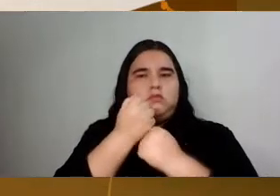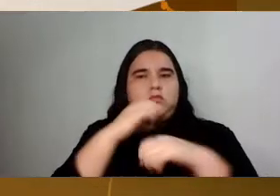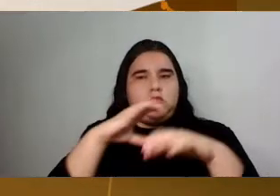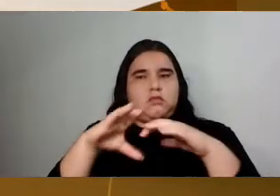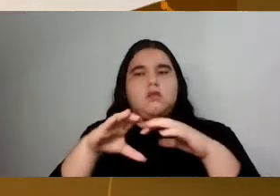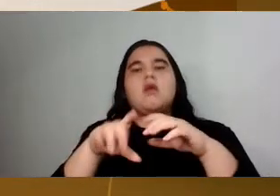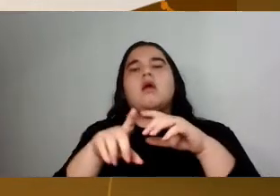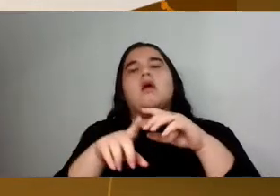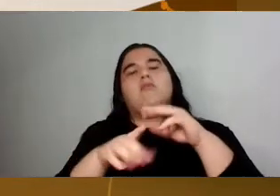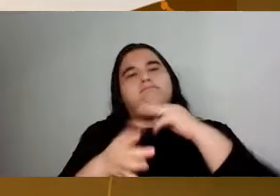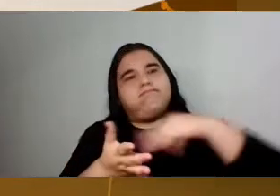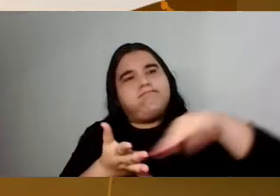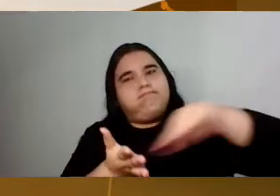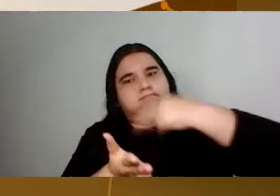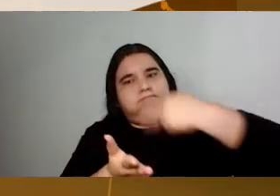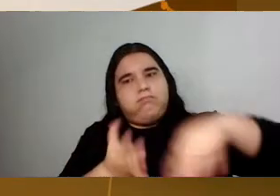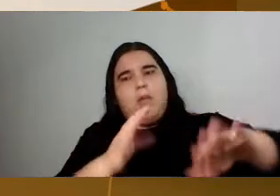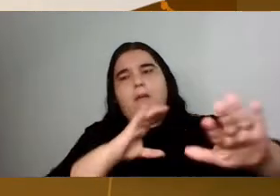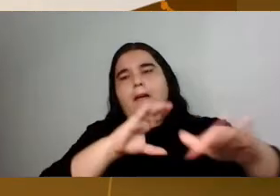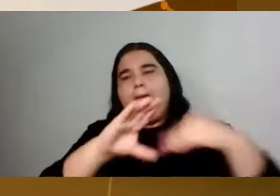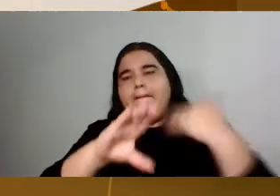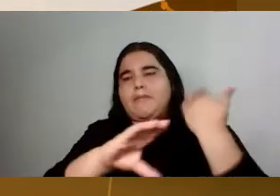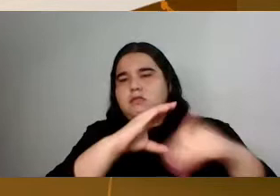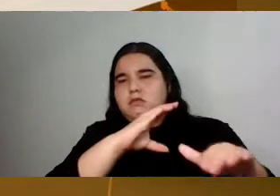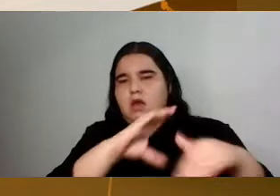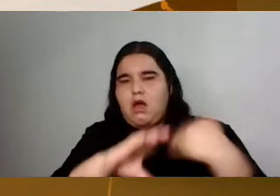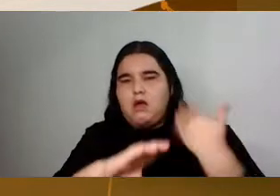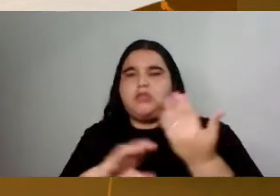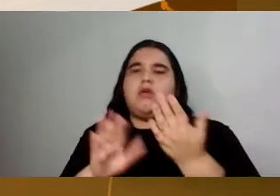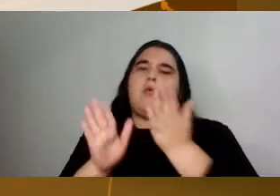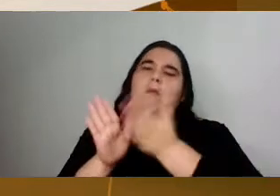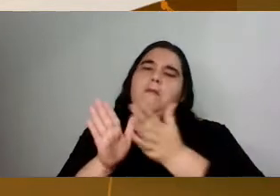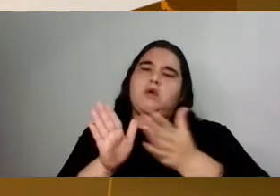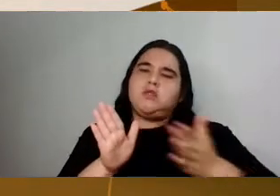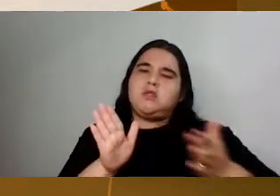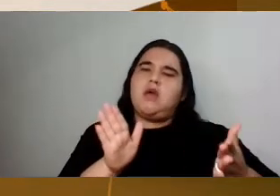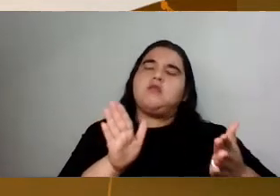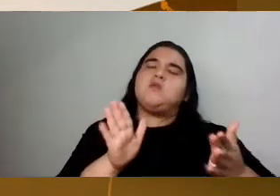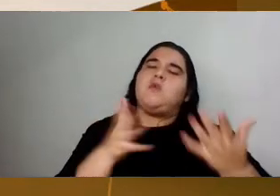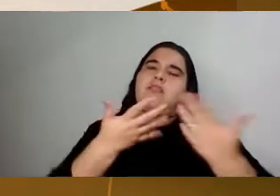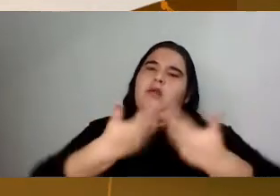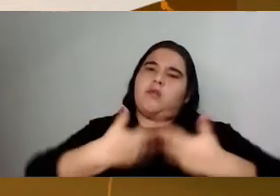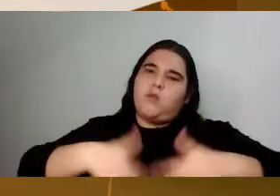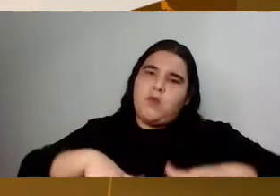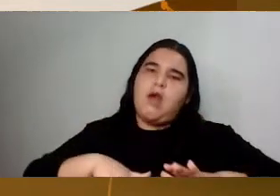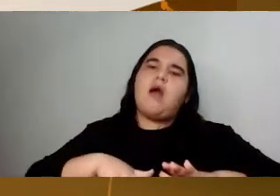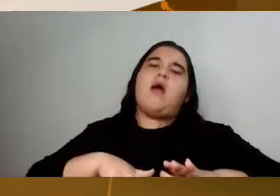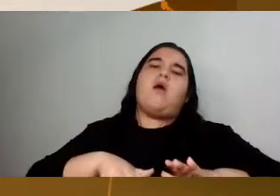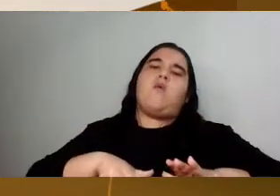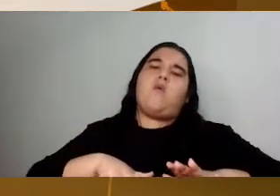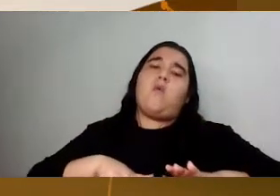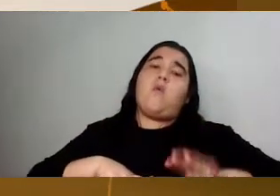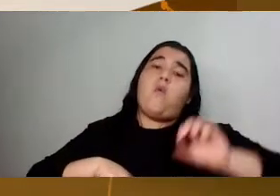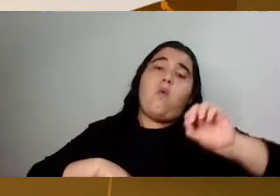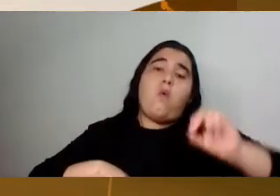mensagens e de e-mails, tanto do processo comum, quando ele está dentro da rotina dele, como também de alguma normalidade. Então, você recebe